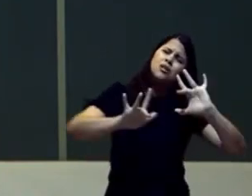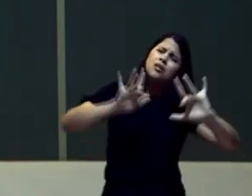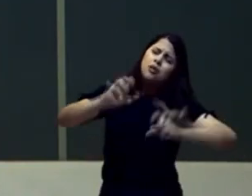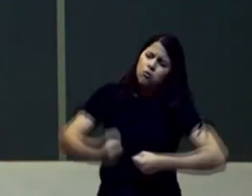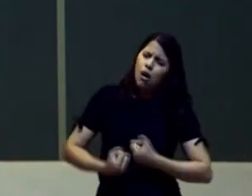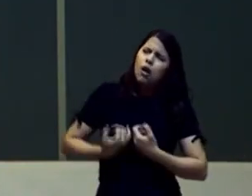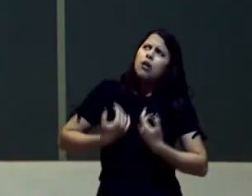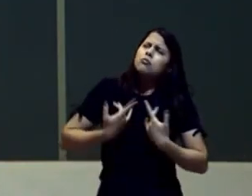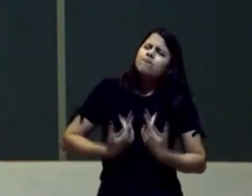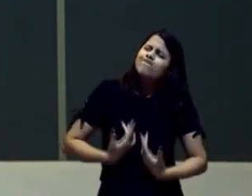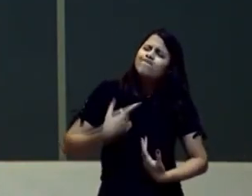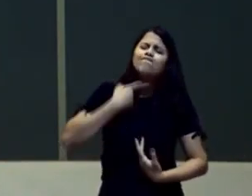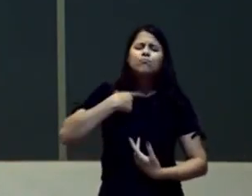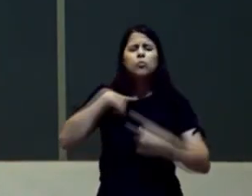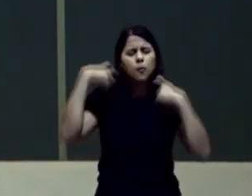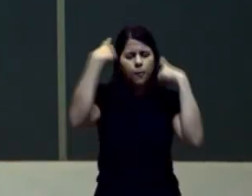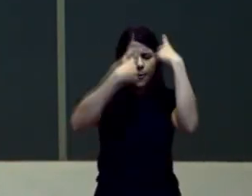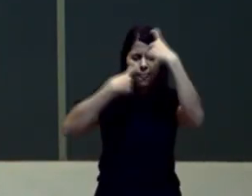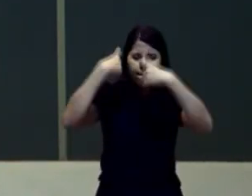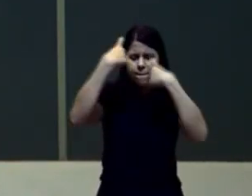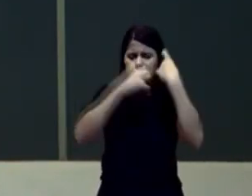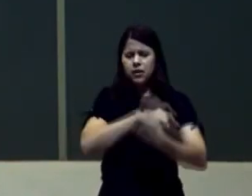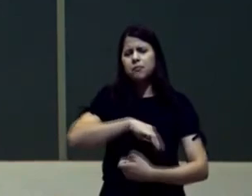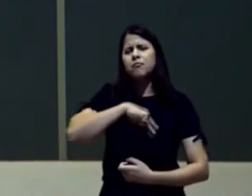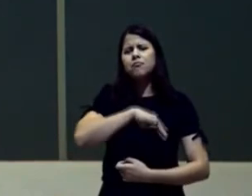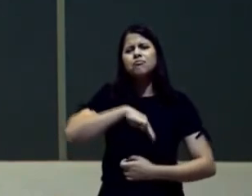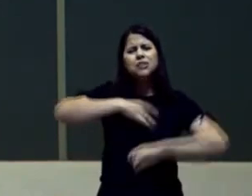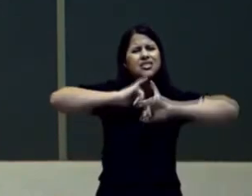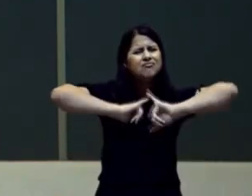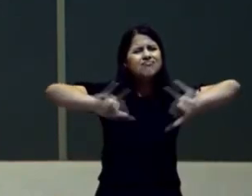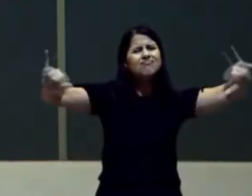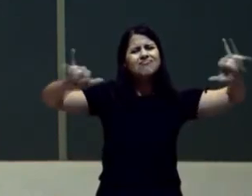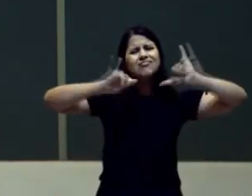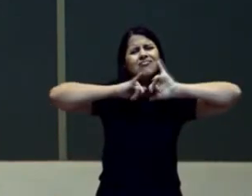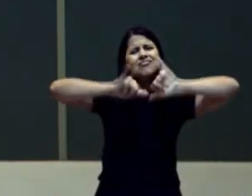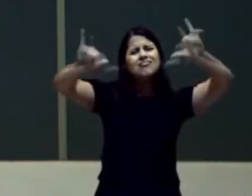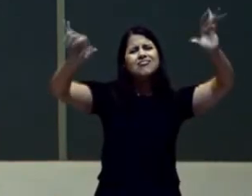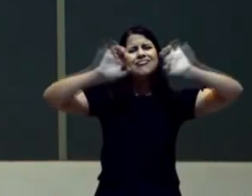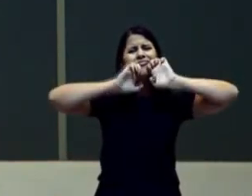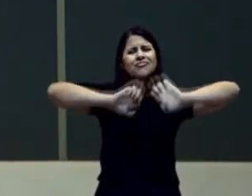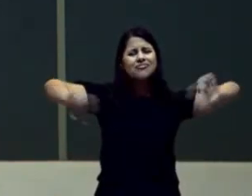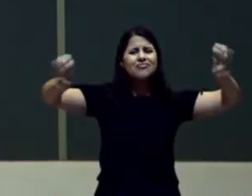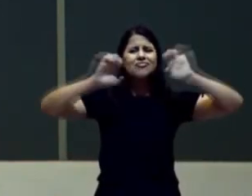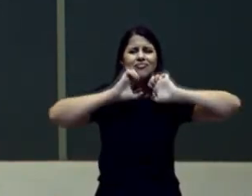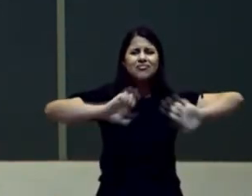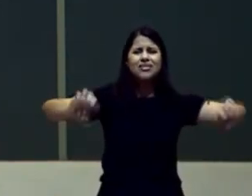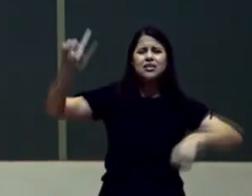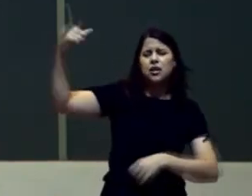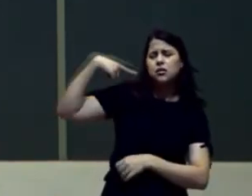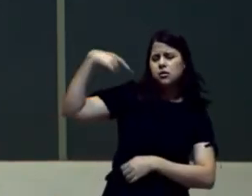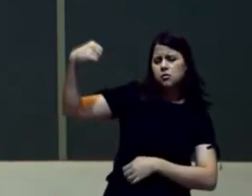uma preocupação em transmitir aquilo que está em nós. Uma preocupação em transmitir esta